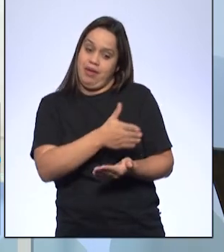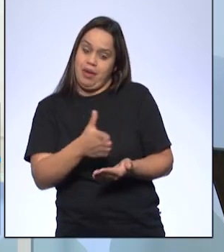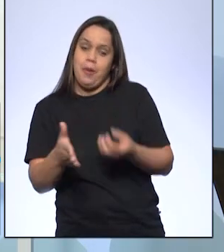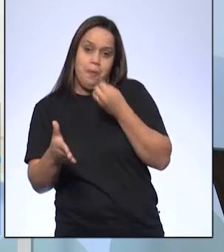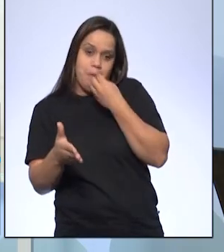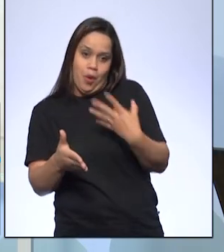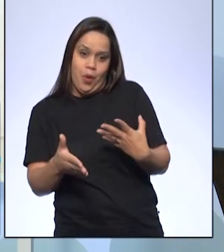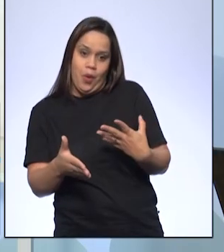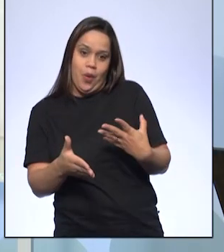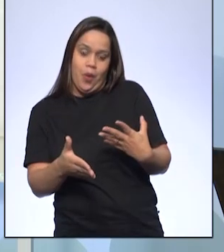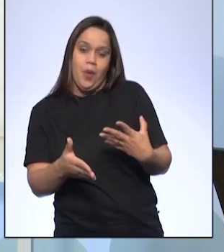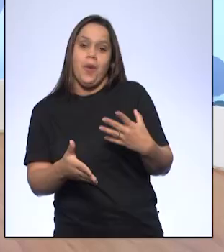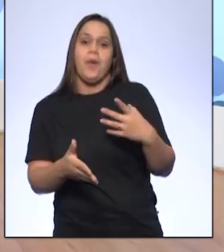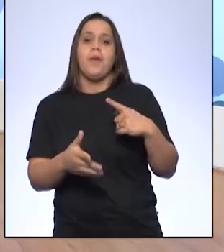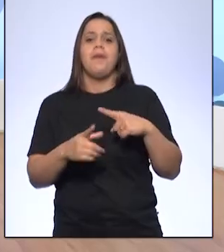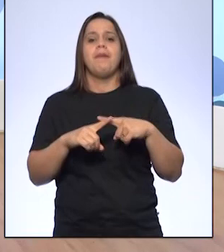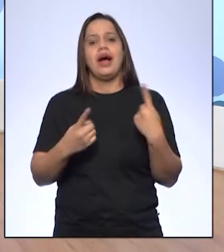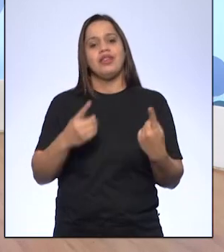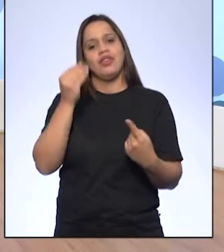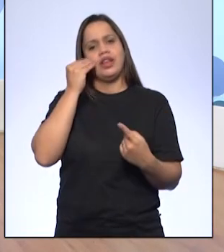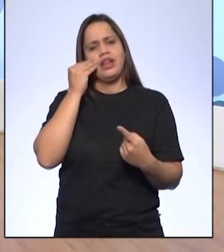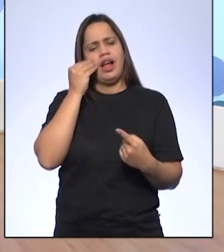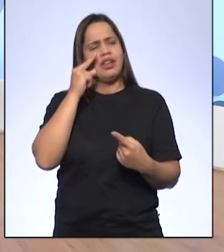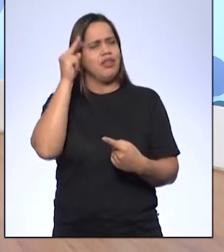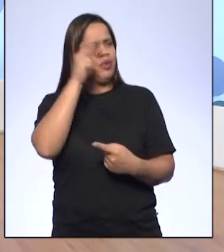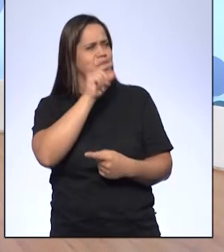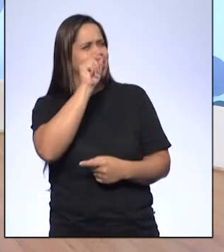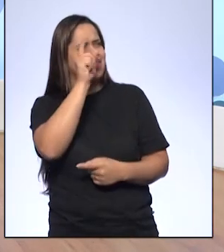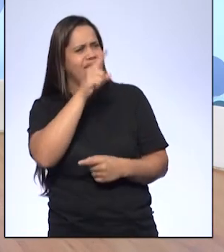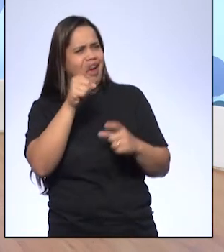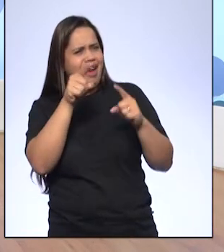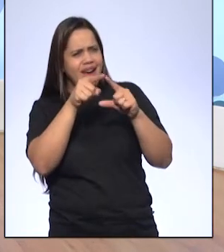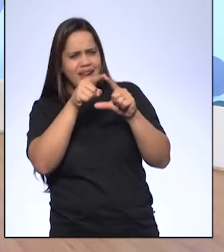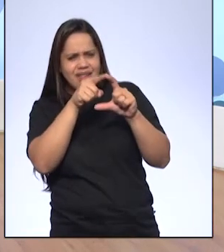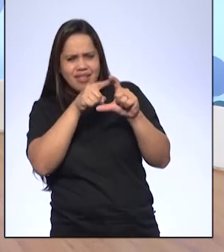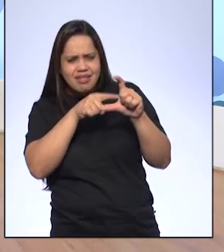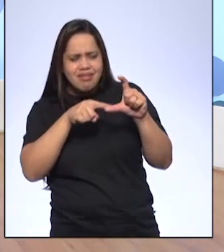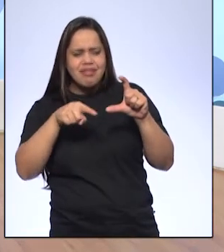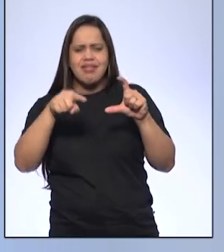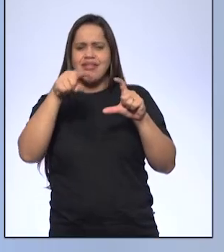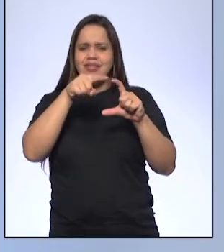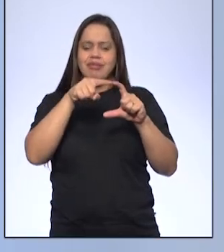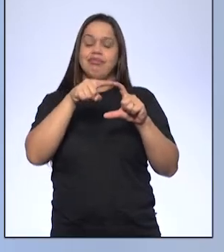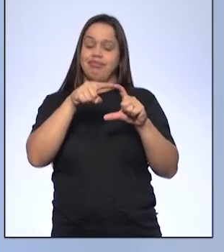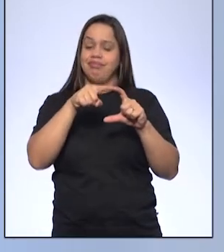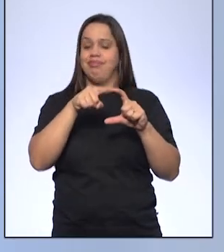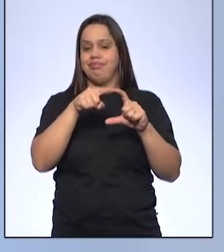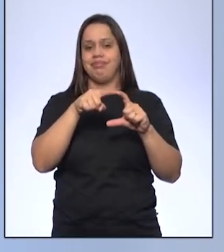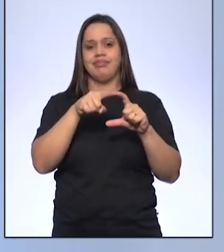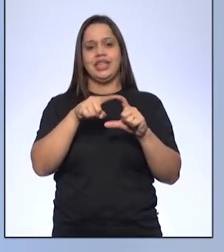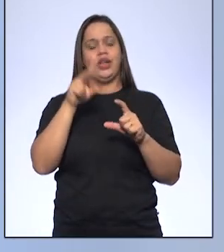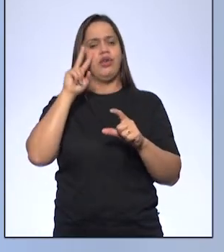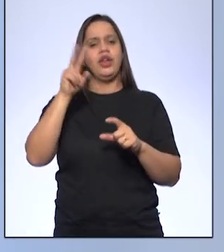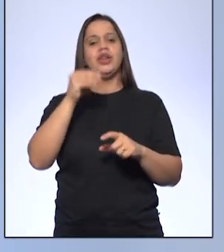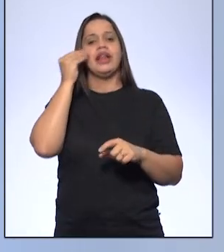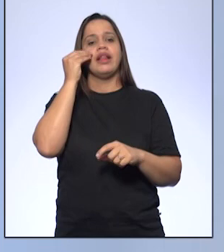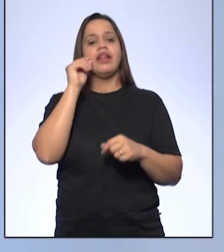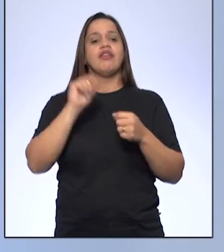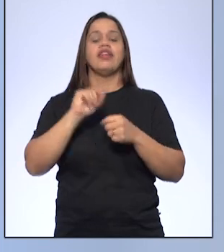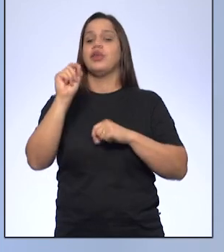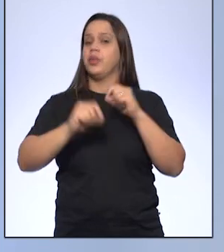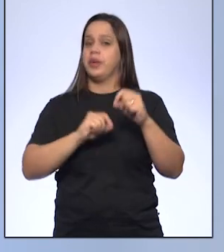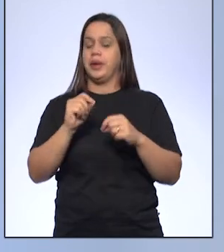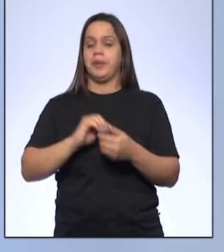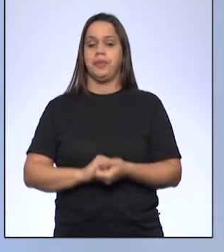uma o quê? Uma circunferência. Ah, tá. Fiz tá aqui bom. Uma circunferência. Uh-huh. O que, que eu estou tentando fazer aqui? Eu